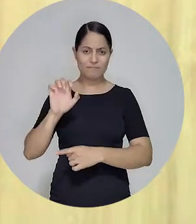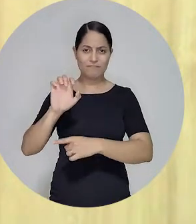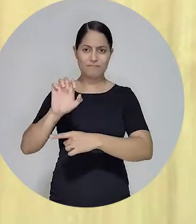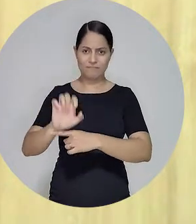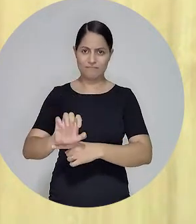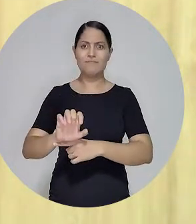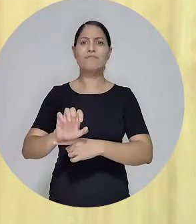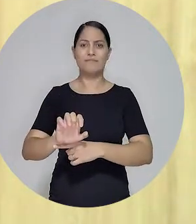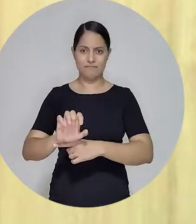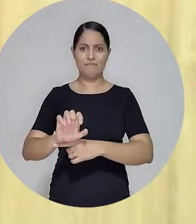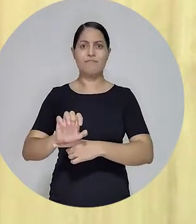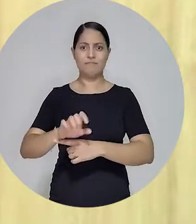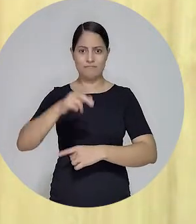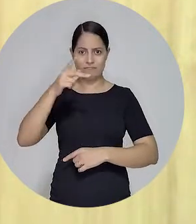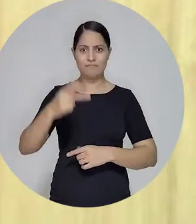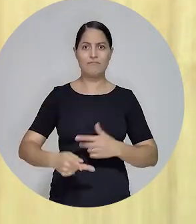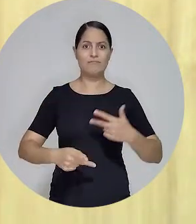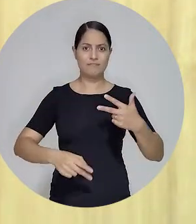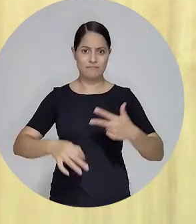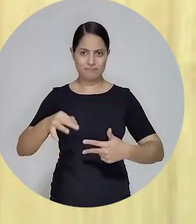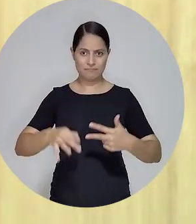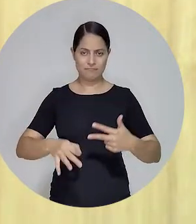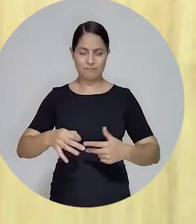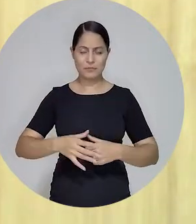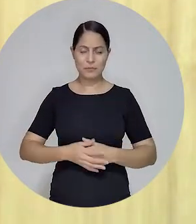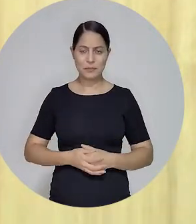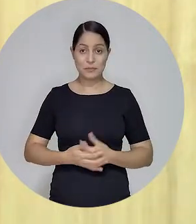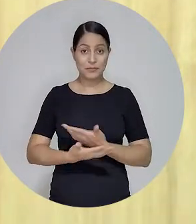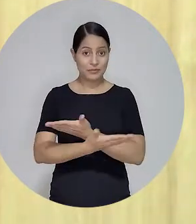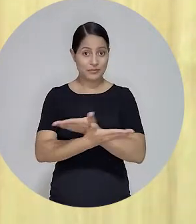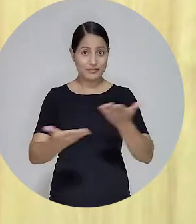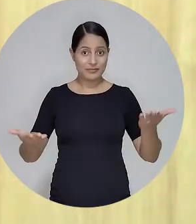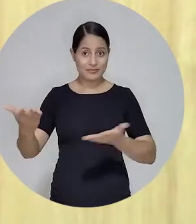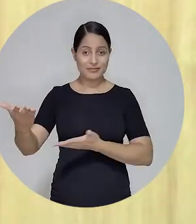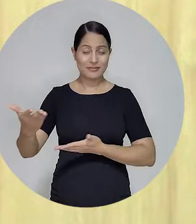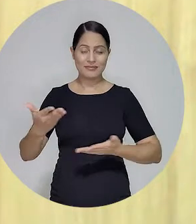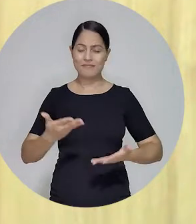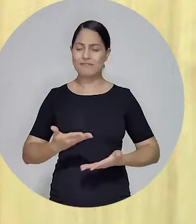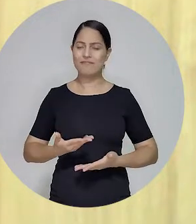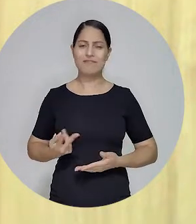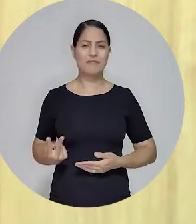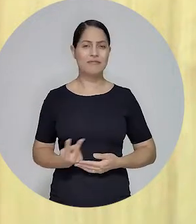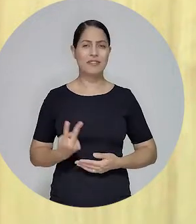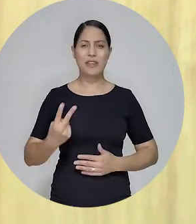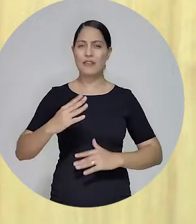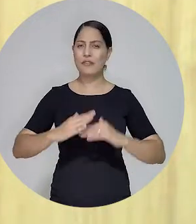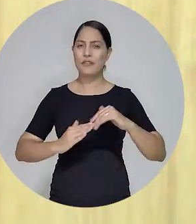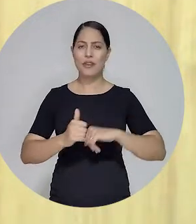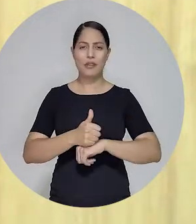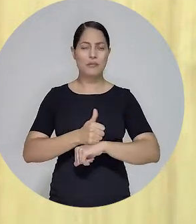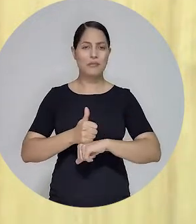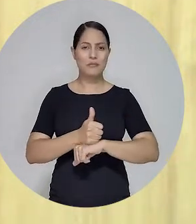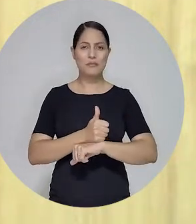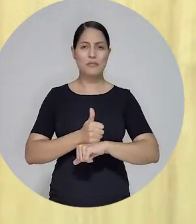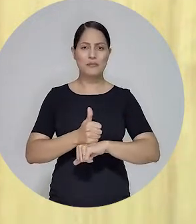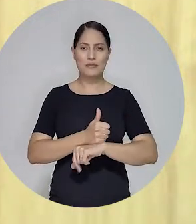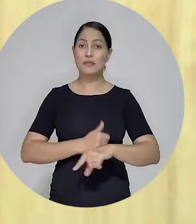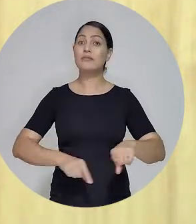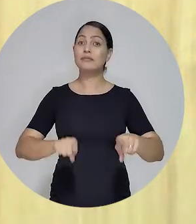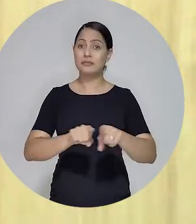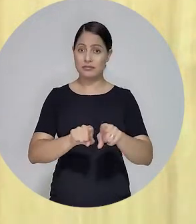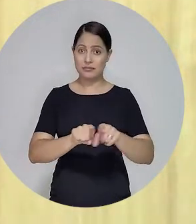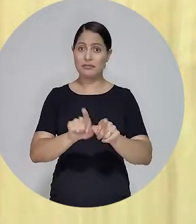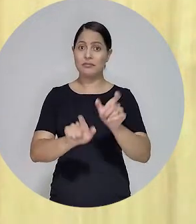Amazonas. Neste dia de congraçamento, dirijo-me aos agraciados aqui presentes que, pelo seu elevado valor profissional